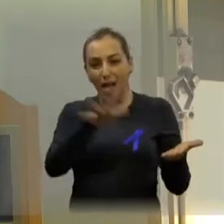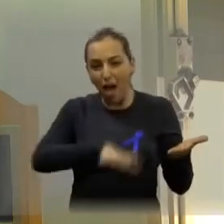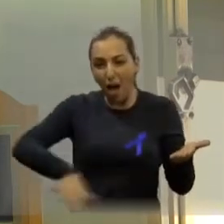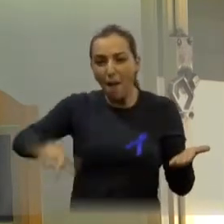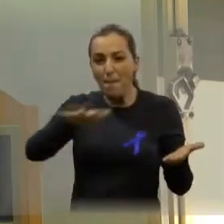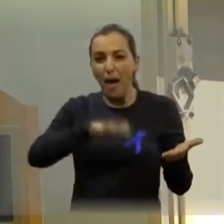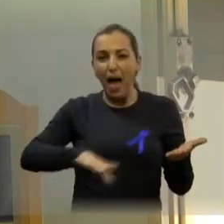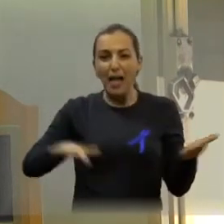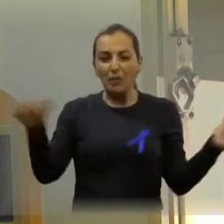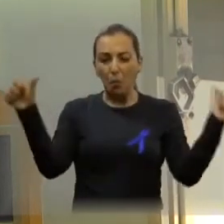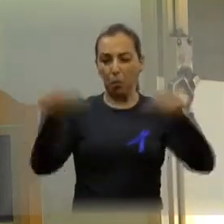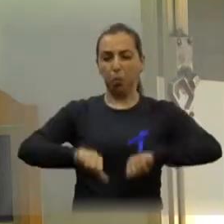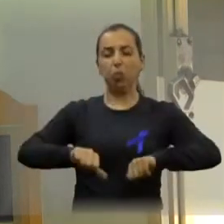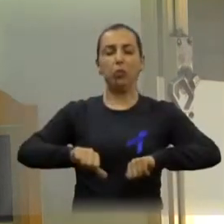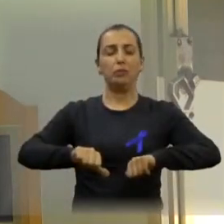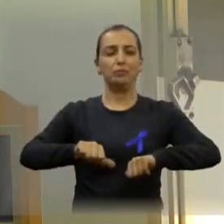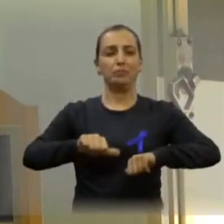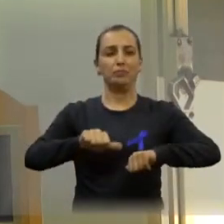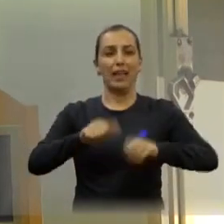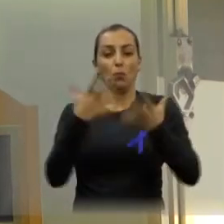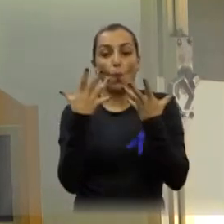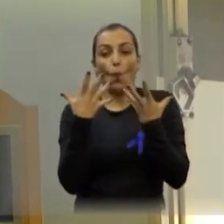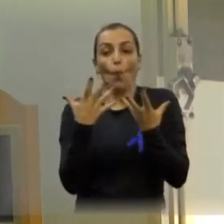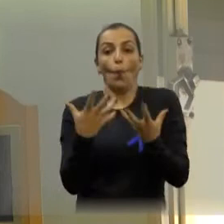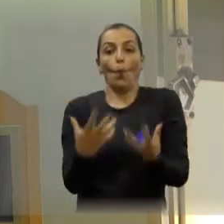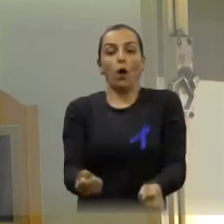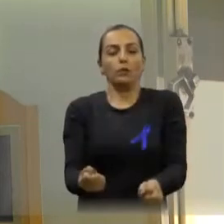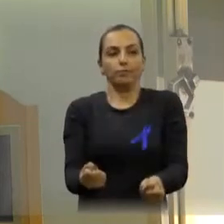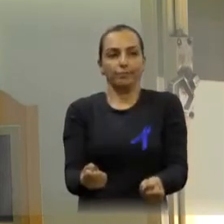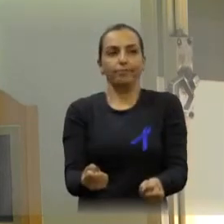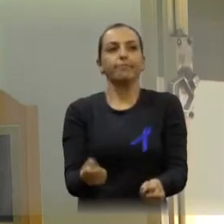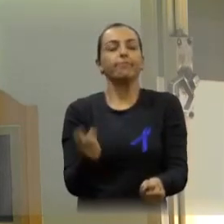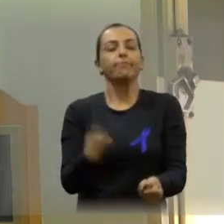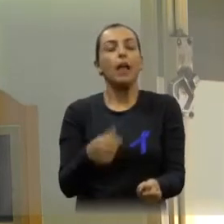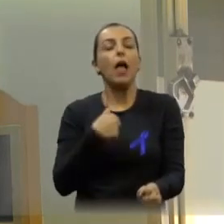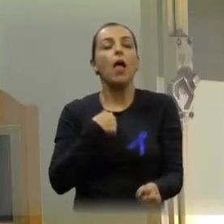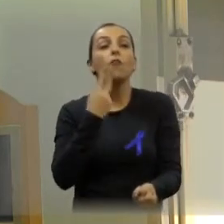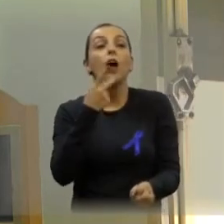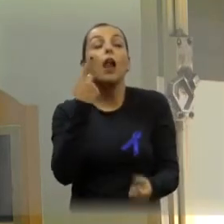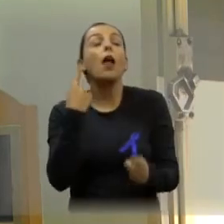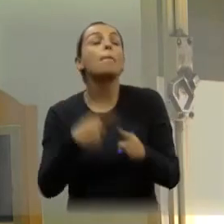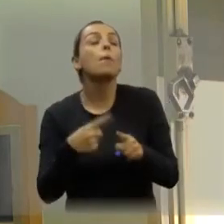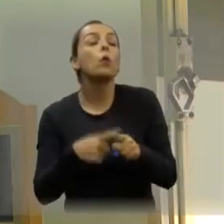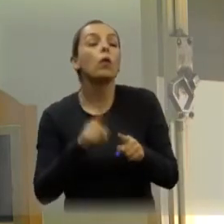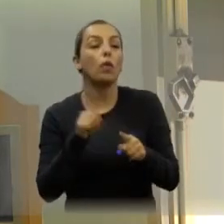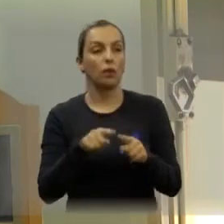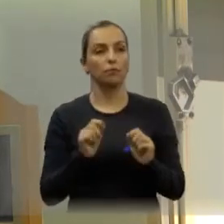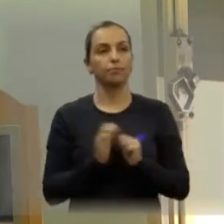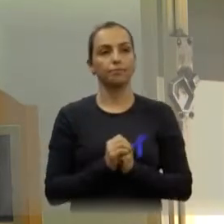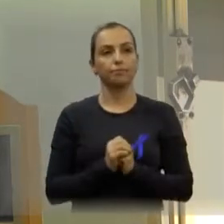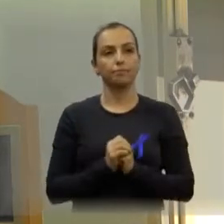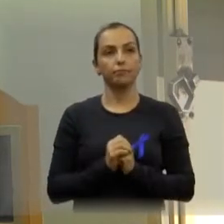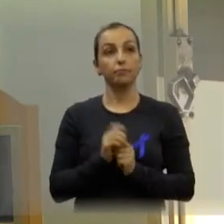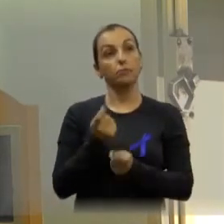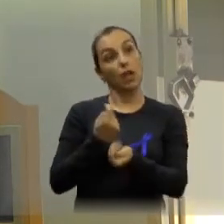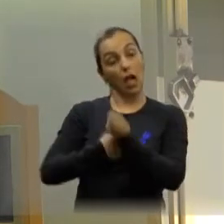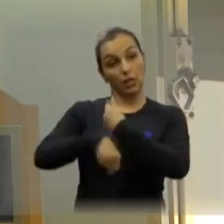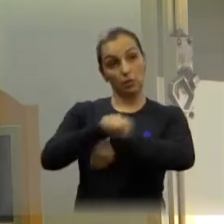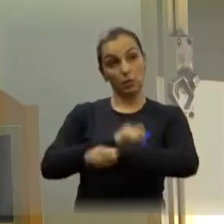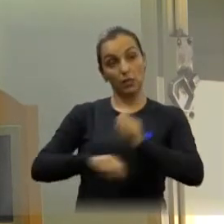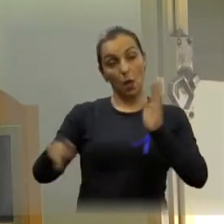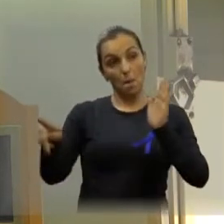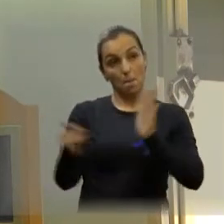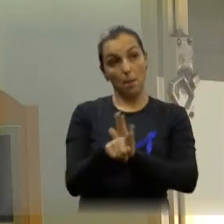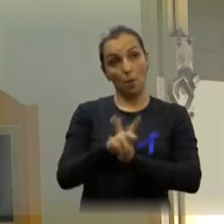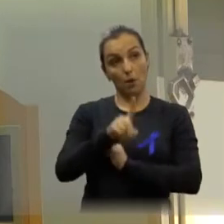Arábia. Por que que eu estou falando isso? Eu queria parabenizar a gestão do